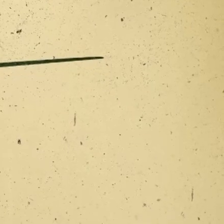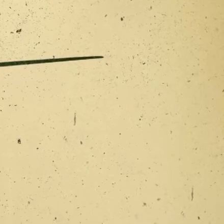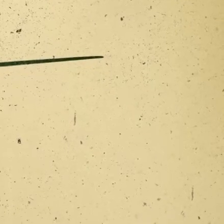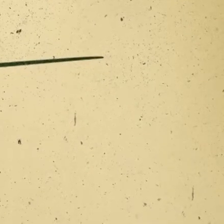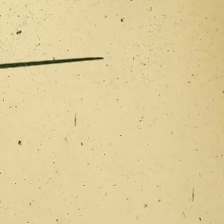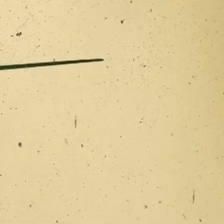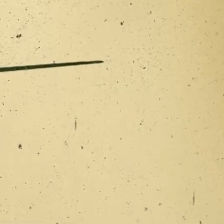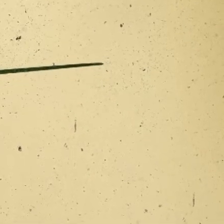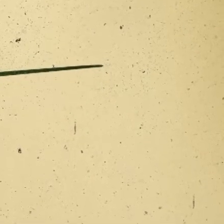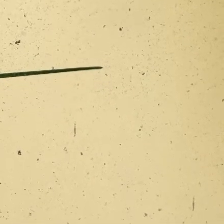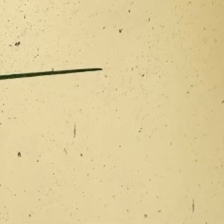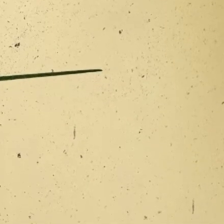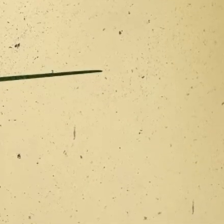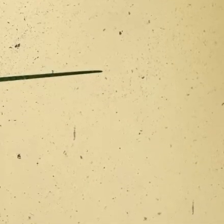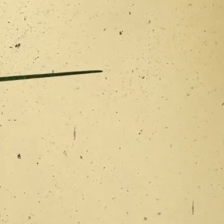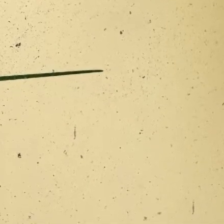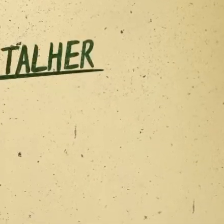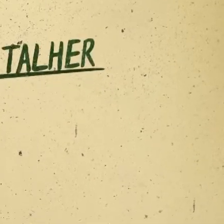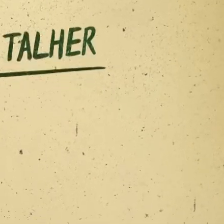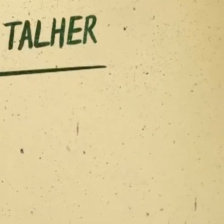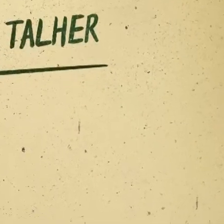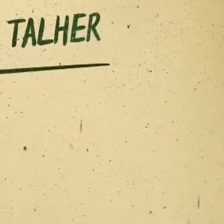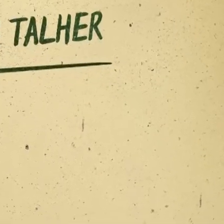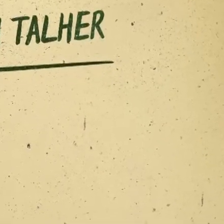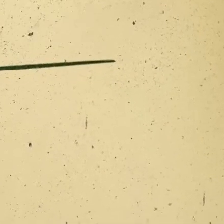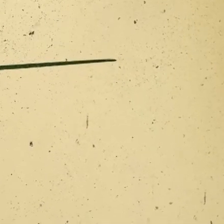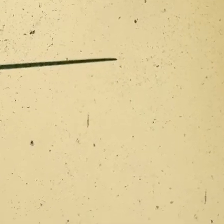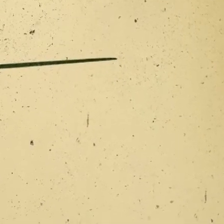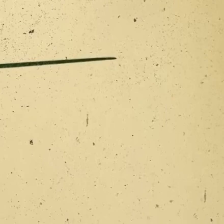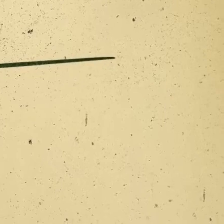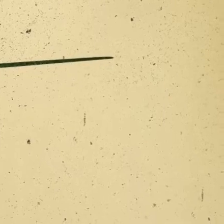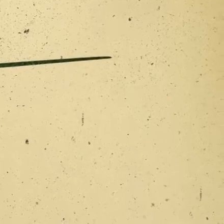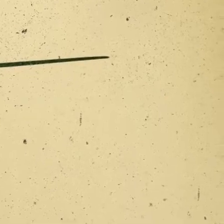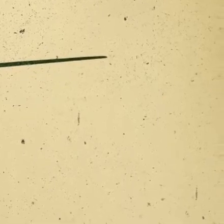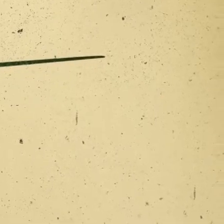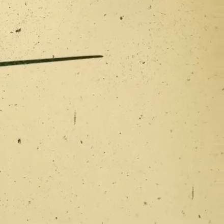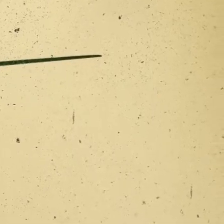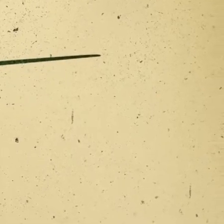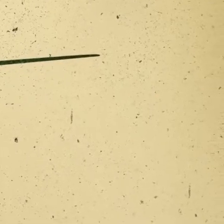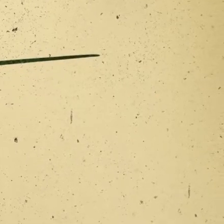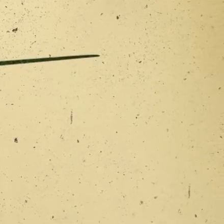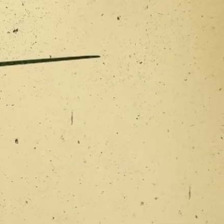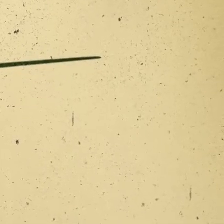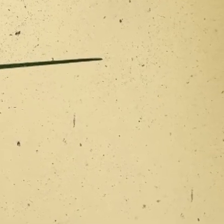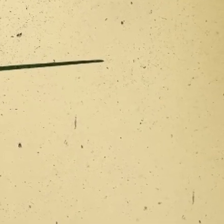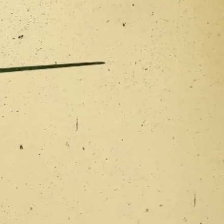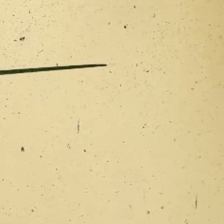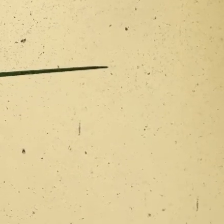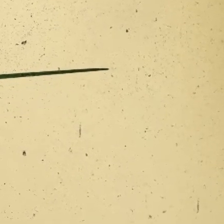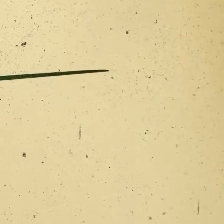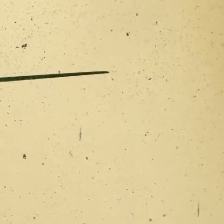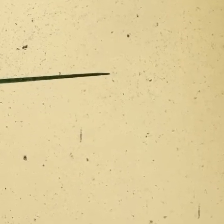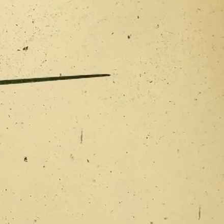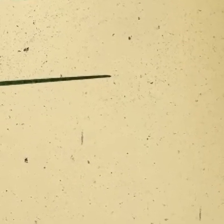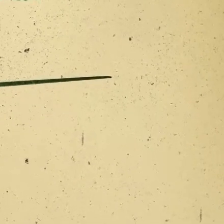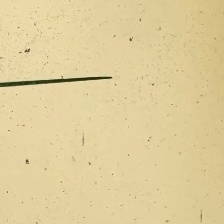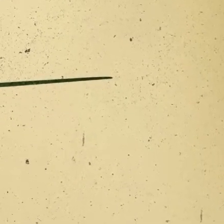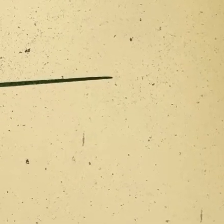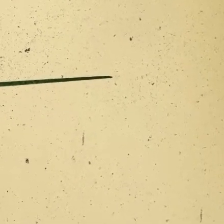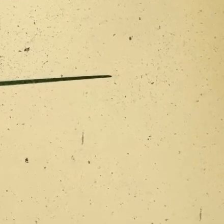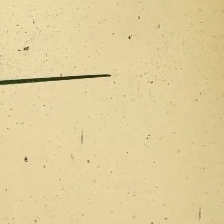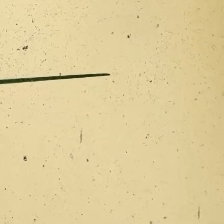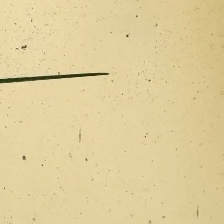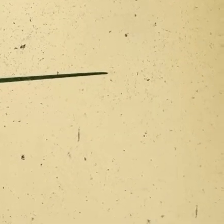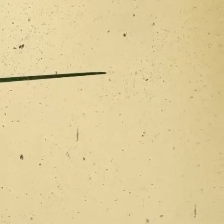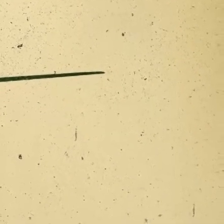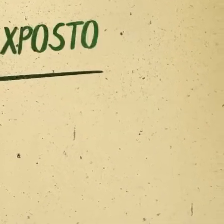família. Copo não se compartilha, nem toalha, nem talher. Não passe a mão no rosto, nos olhos, nariz ou na boca. Parece até coisa